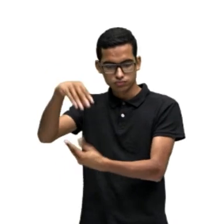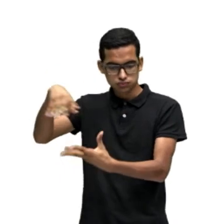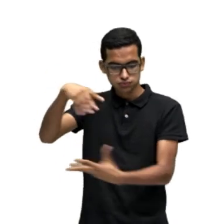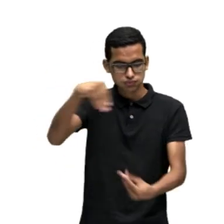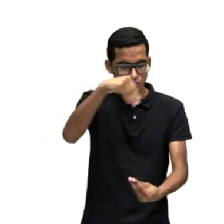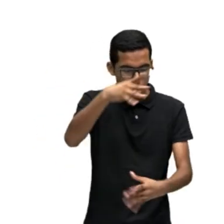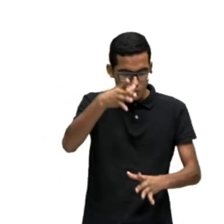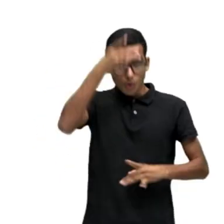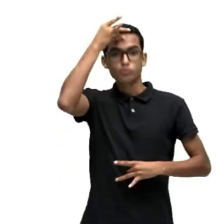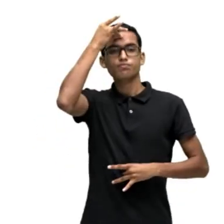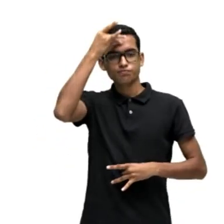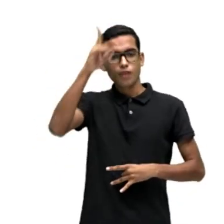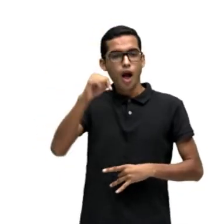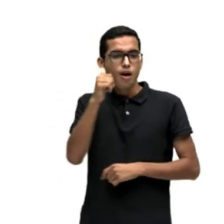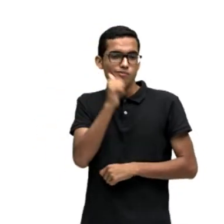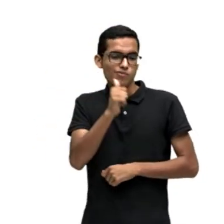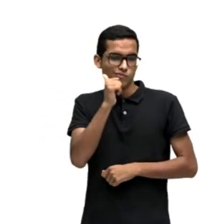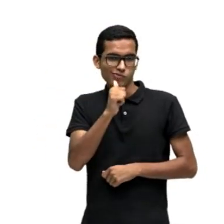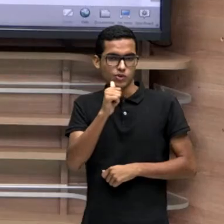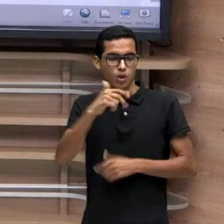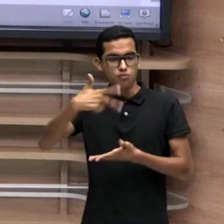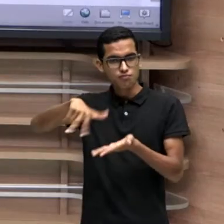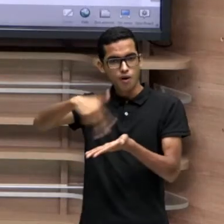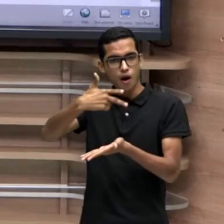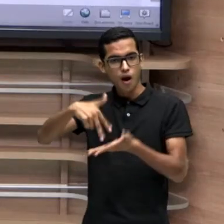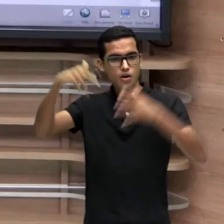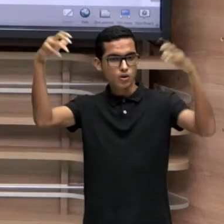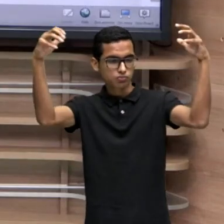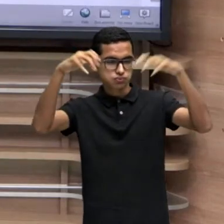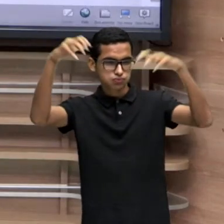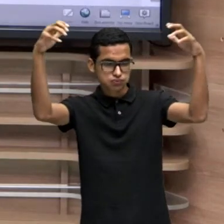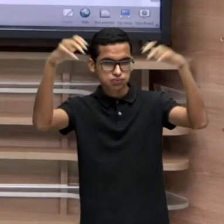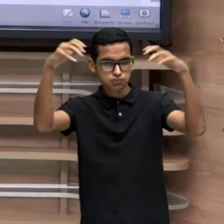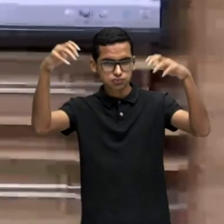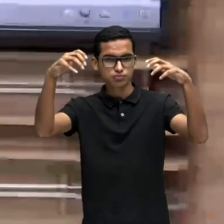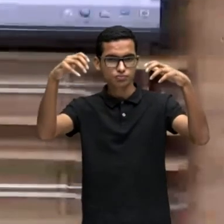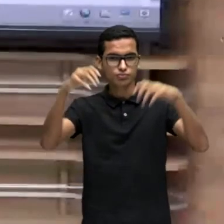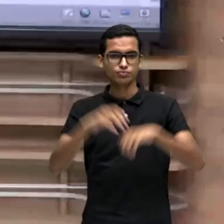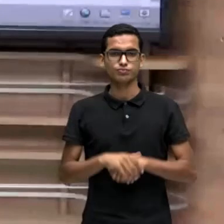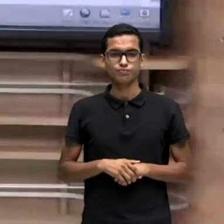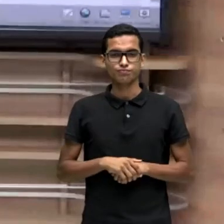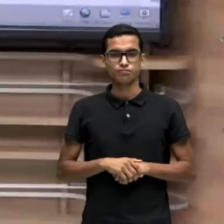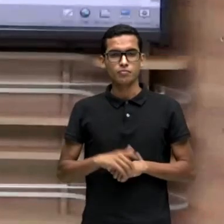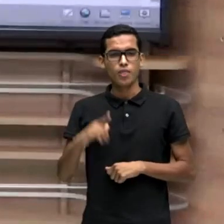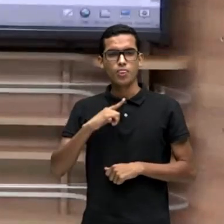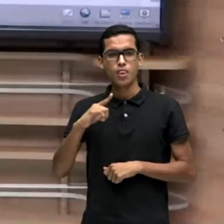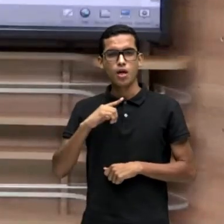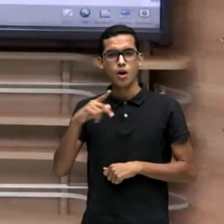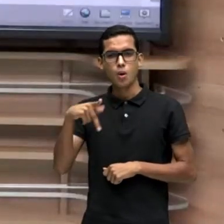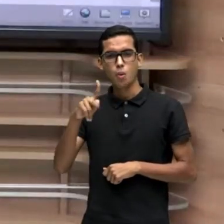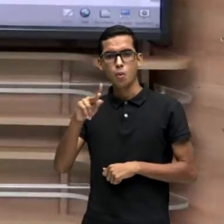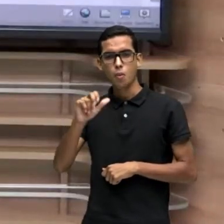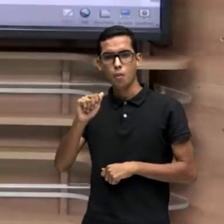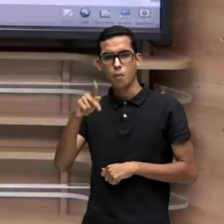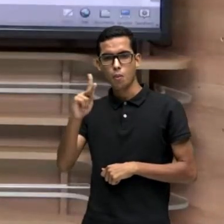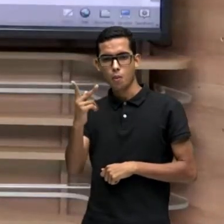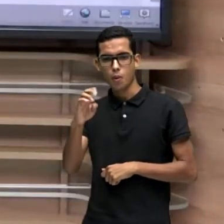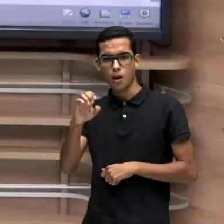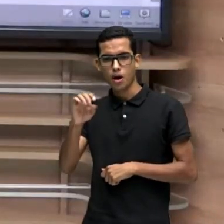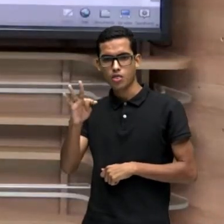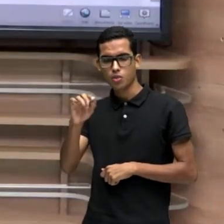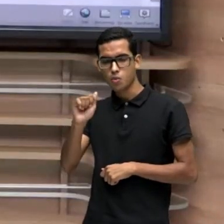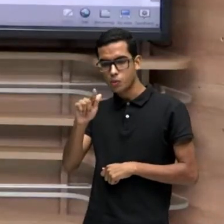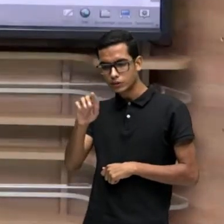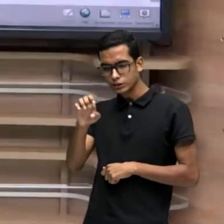feminina. Então, a dança da chuva, que a gente tem falando, o Caetuagê, ela tem como personalidade a